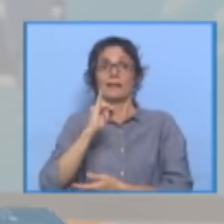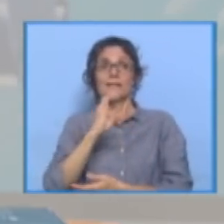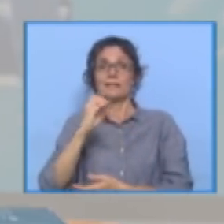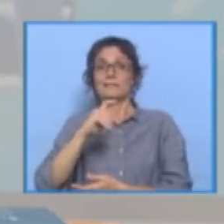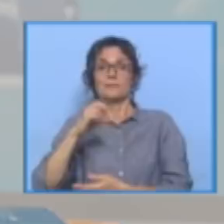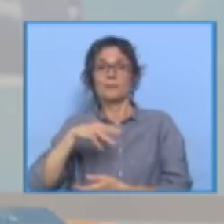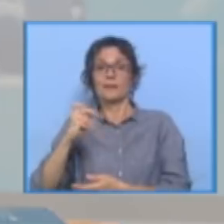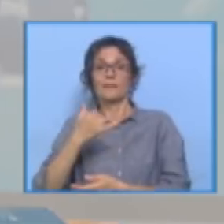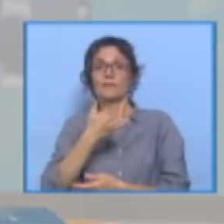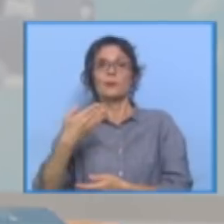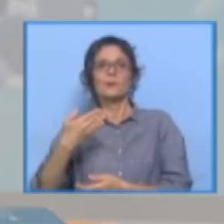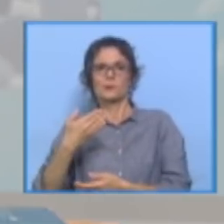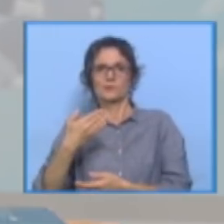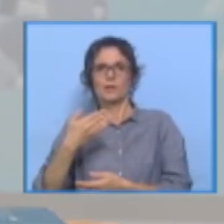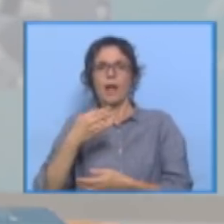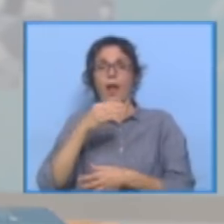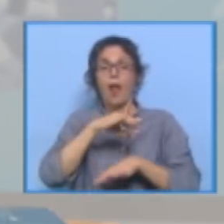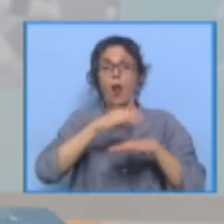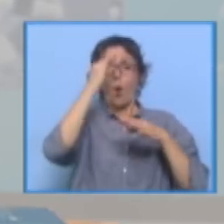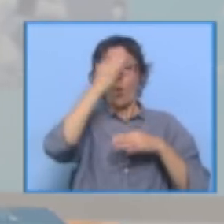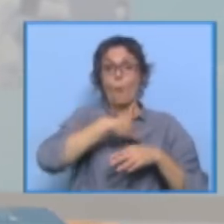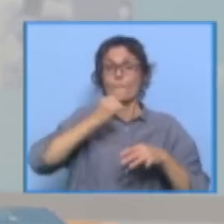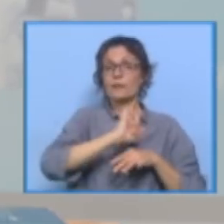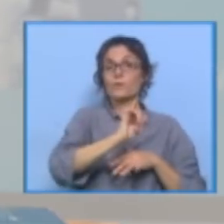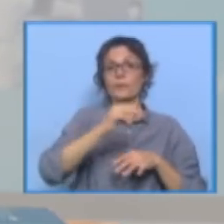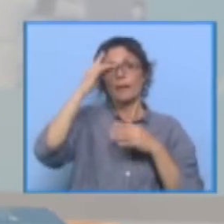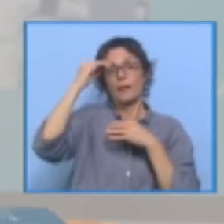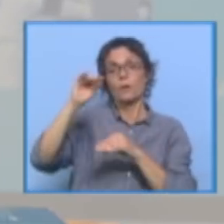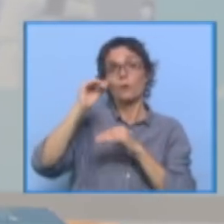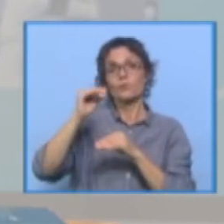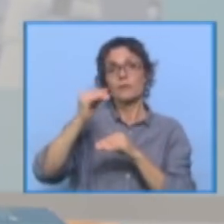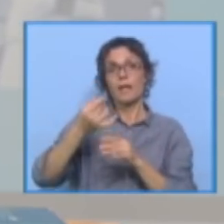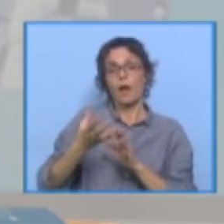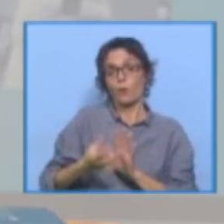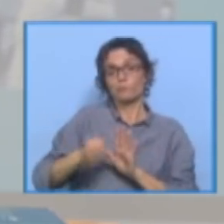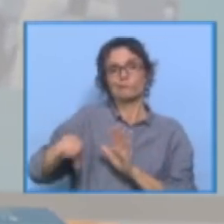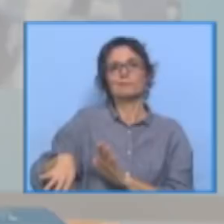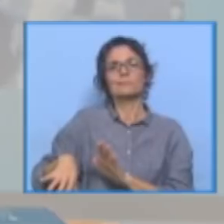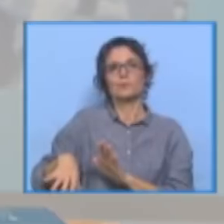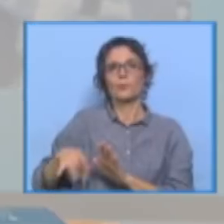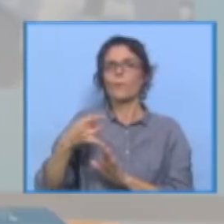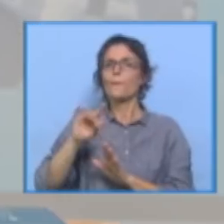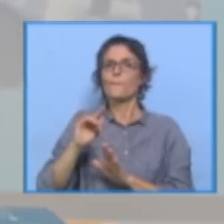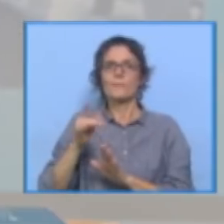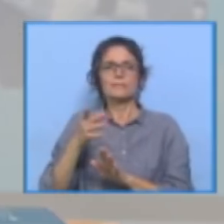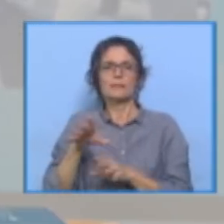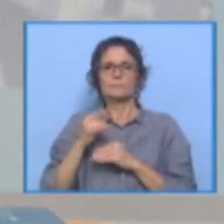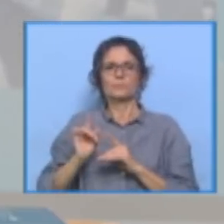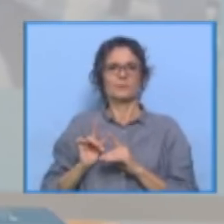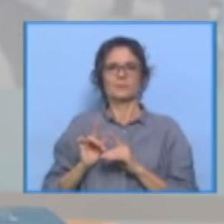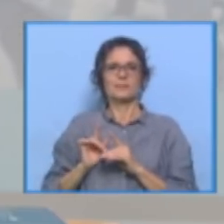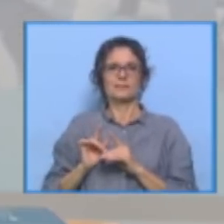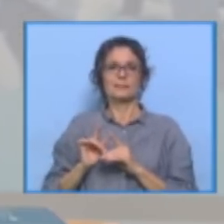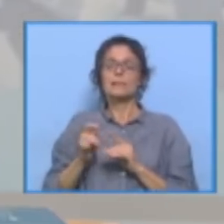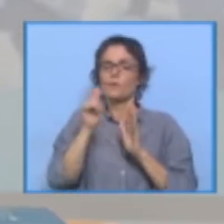Não, tecnicamente é possível realizar o aborto, não é eticamente correto. Aliás, toda a gente, todos os meus sobrinhos, todos